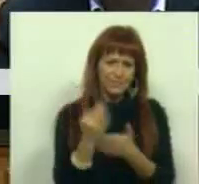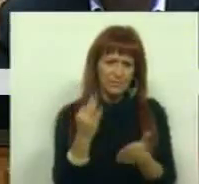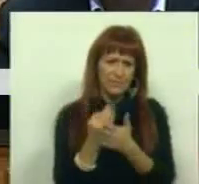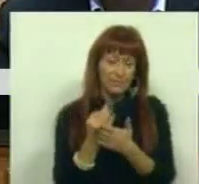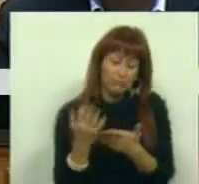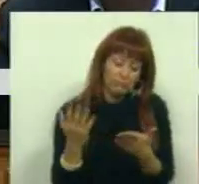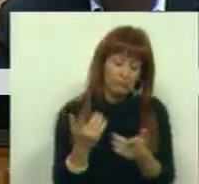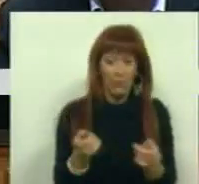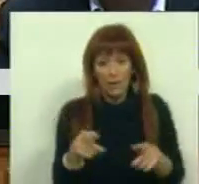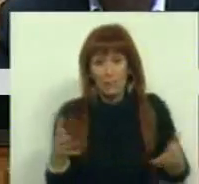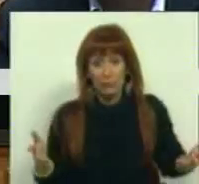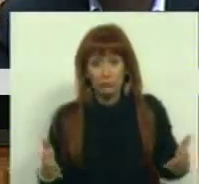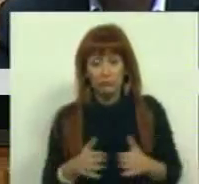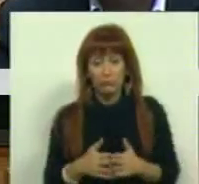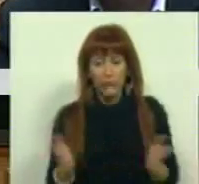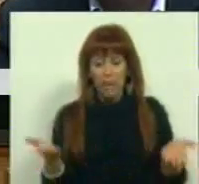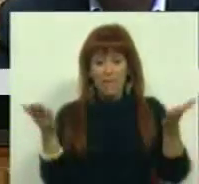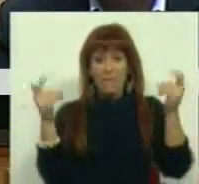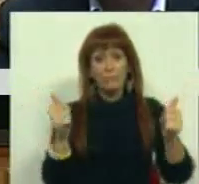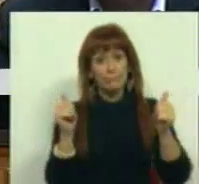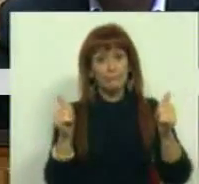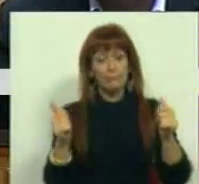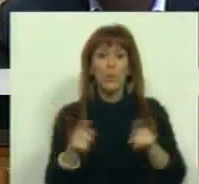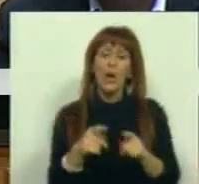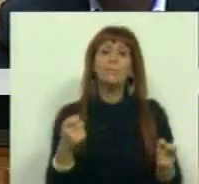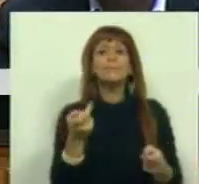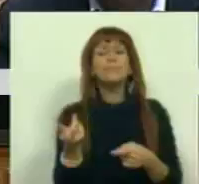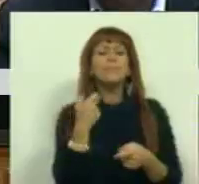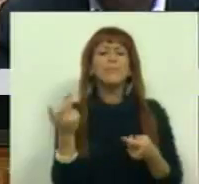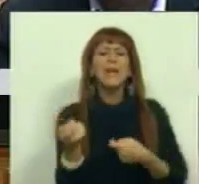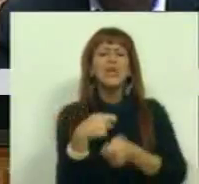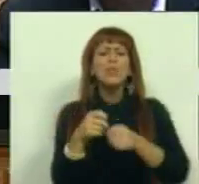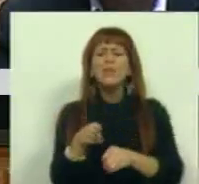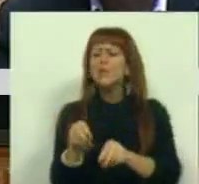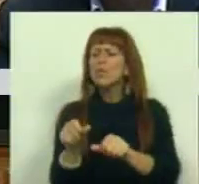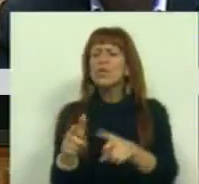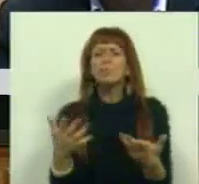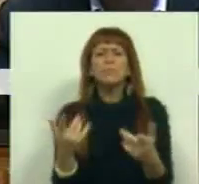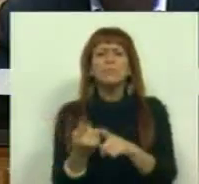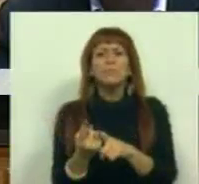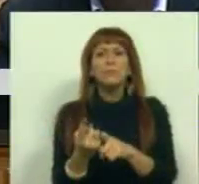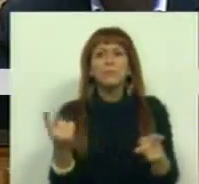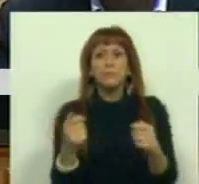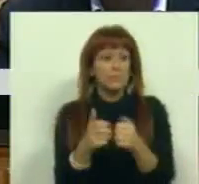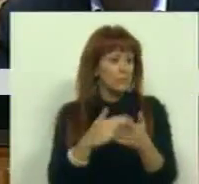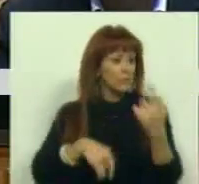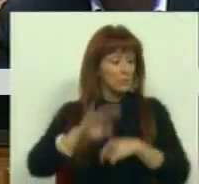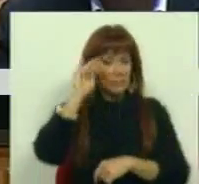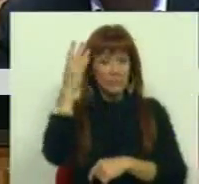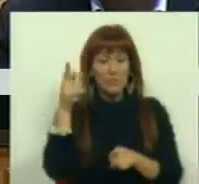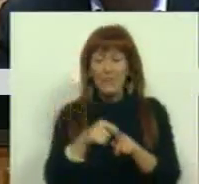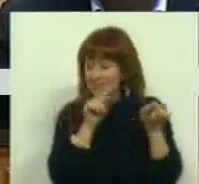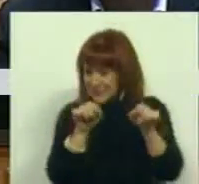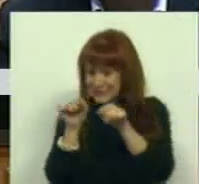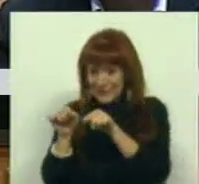feriados, aliás, também como incentivo para o pequeno comércio local, que uma vez que todos sabemos que